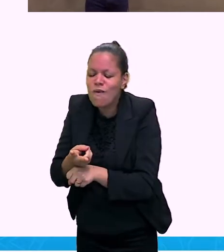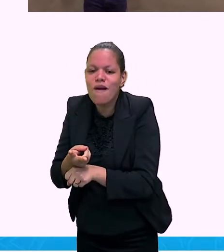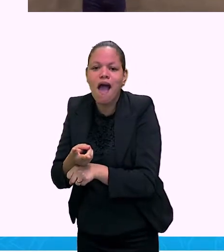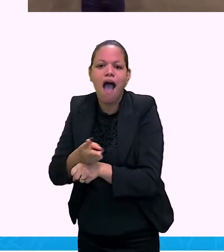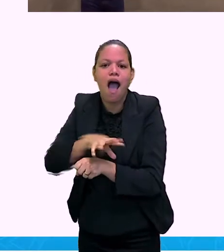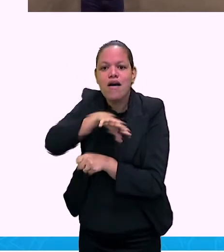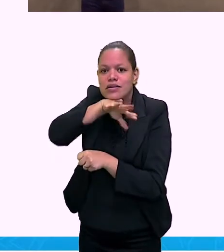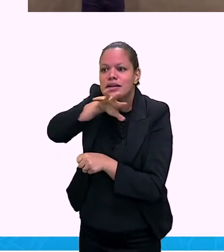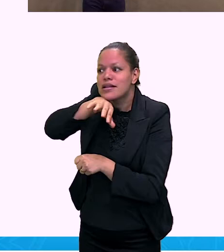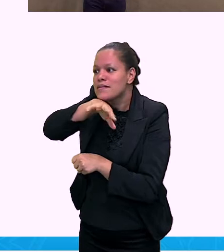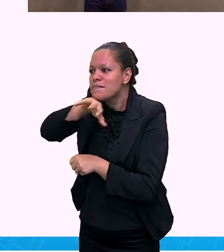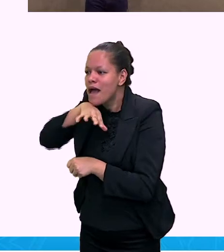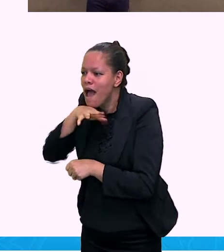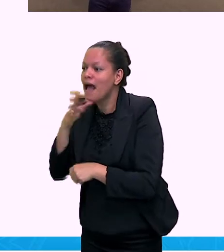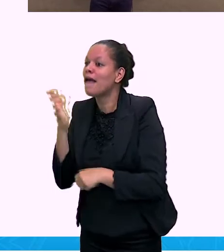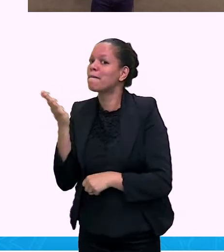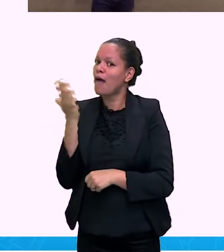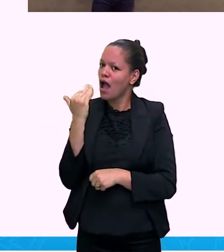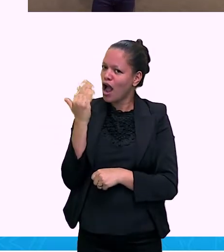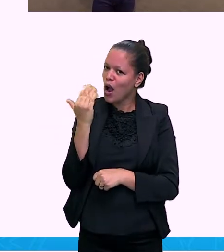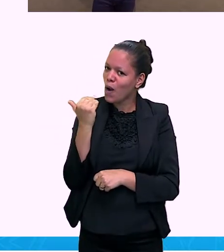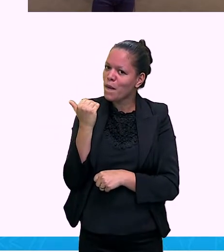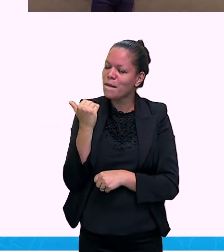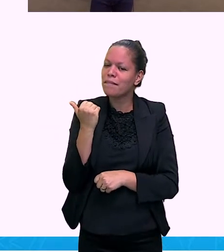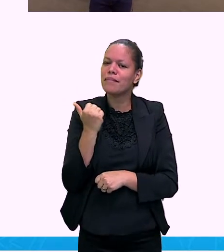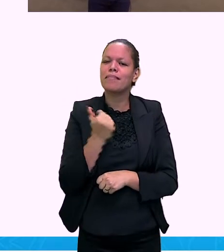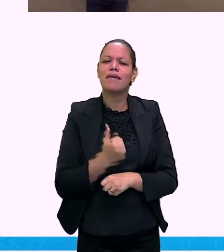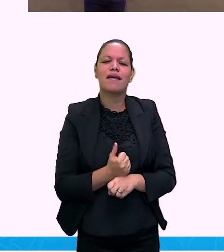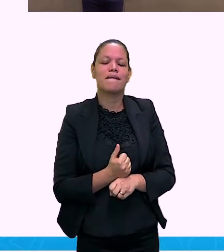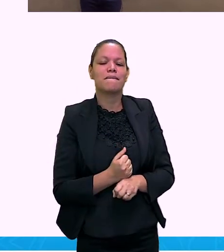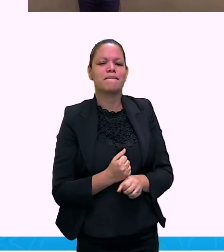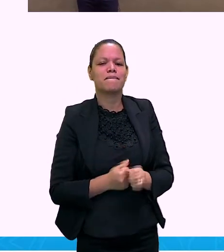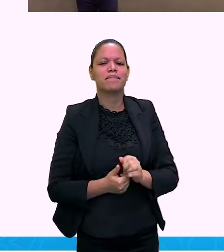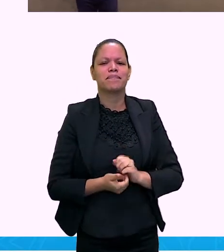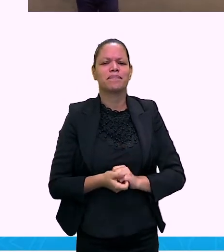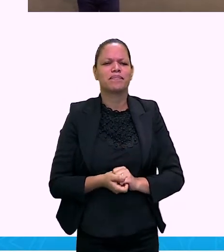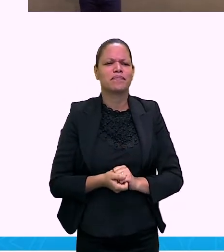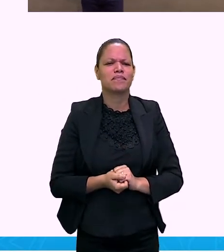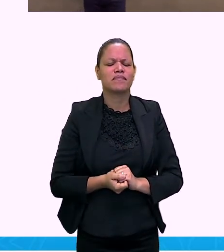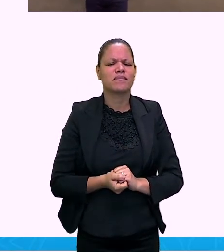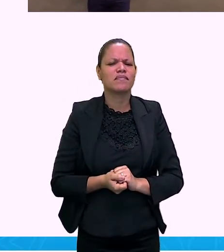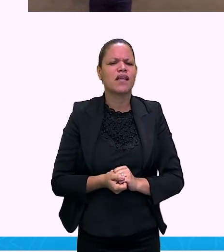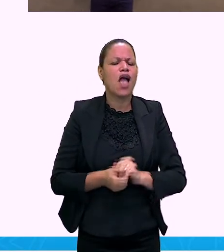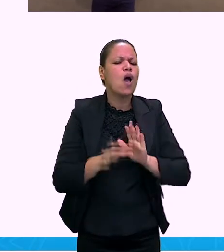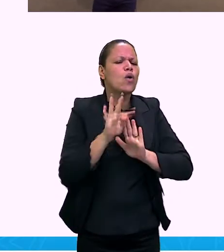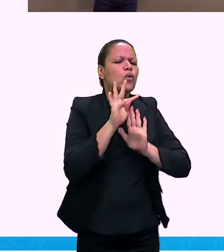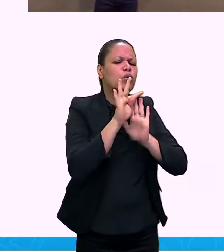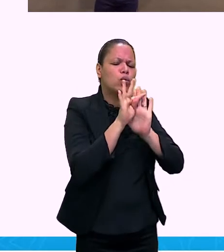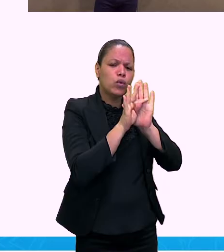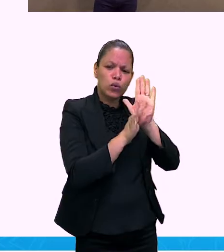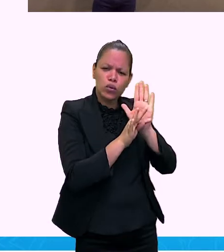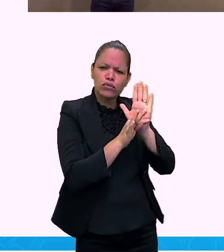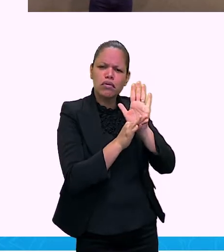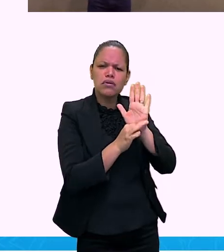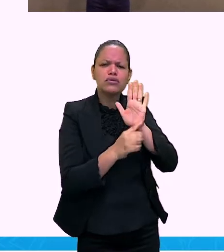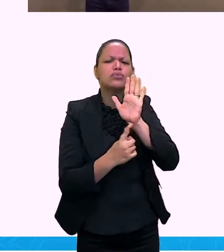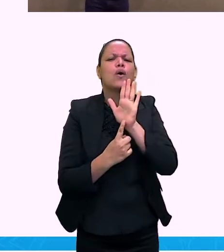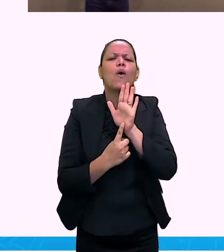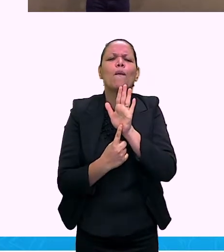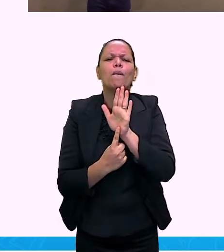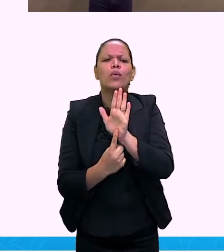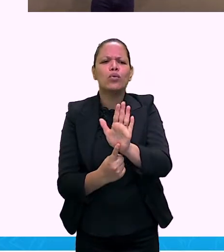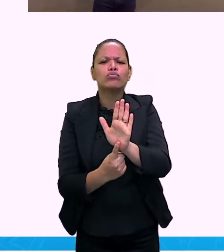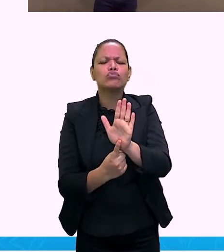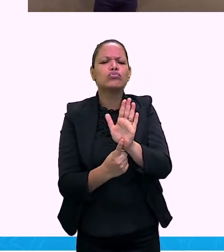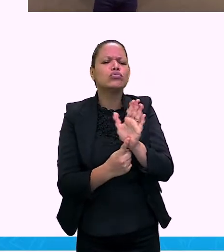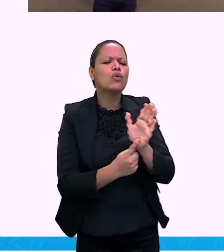com que tragam os alimentos para aquela tribo e aldeia. Então, como o texto referiu a uma tribo